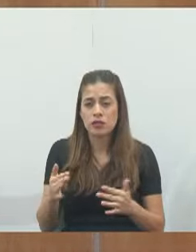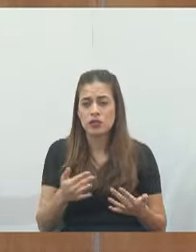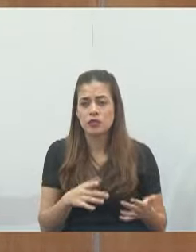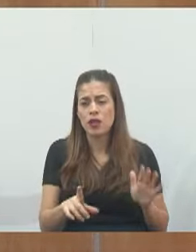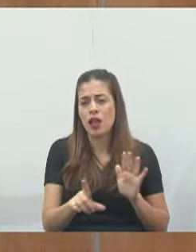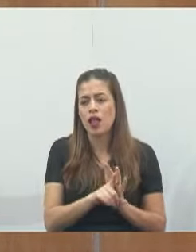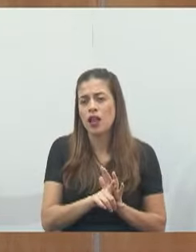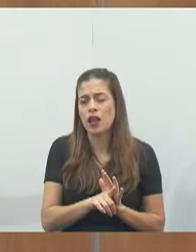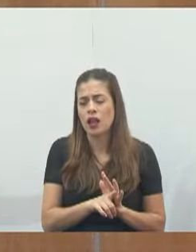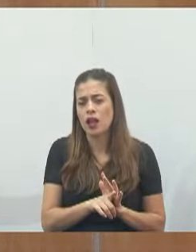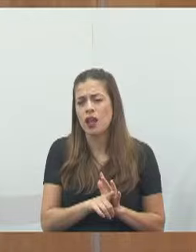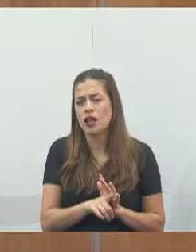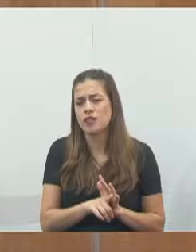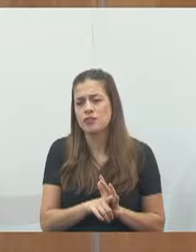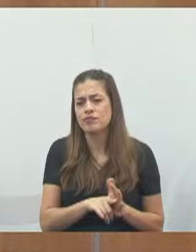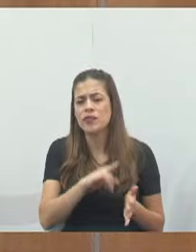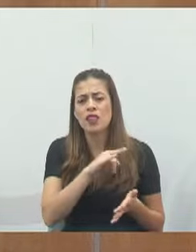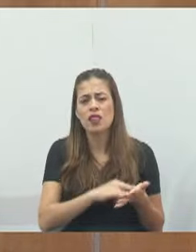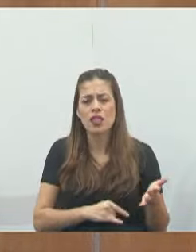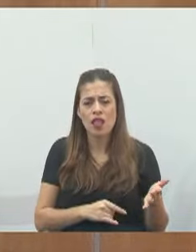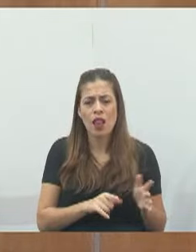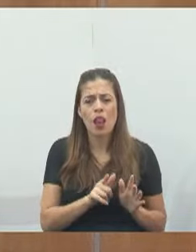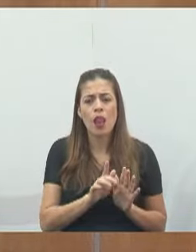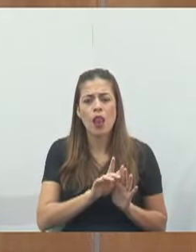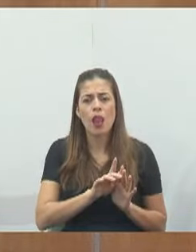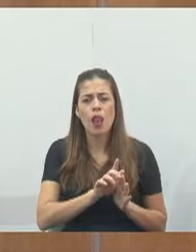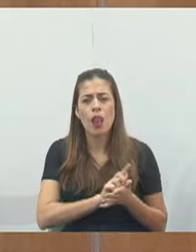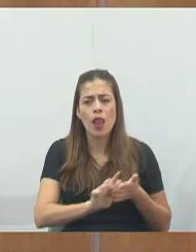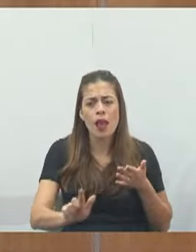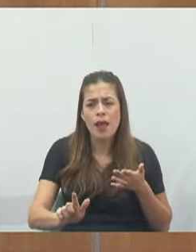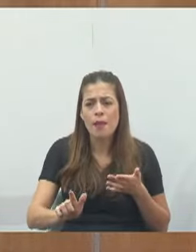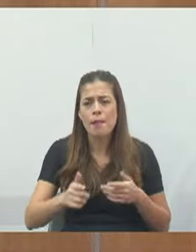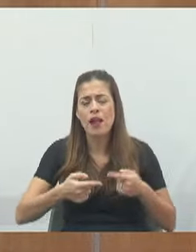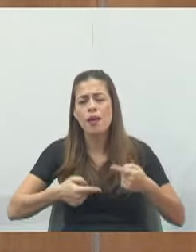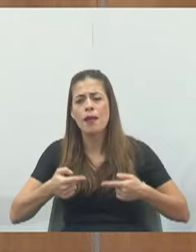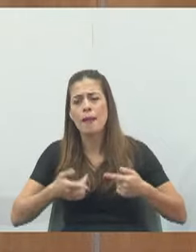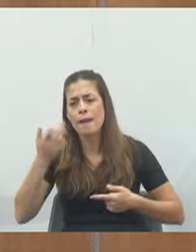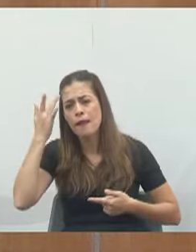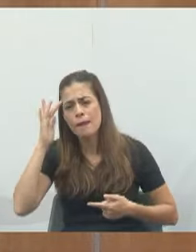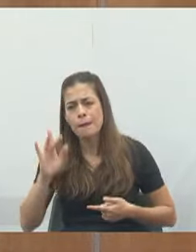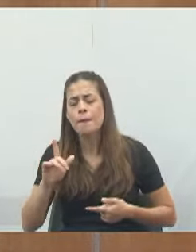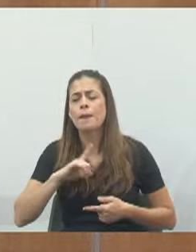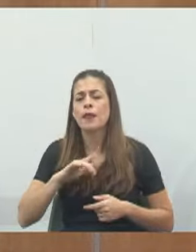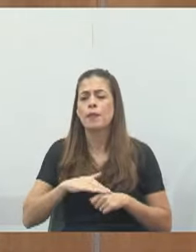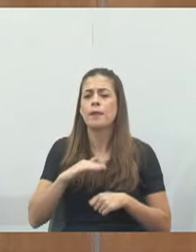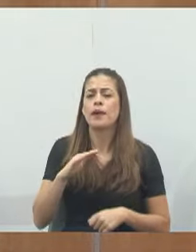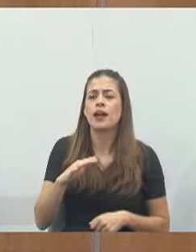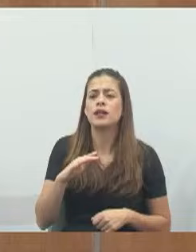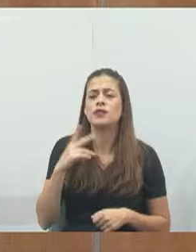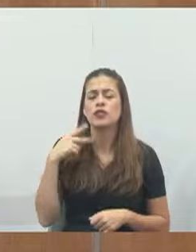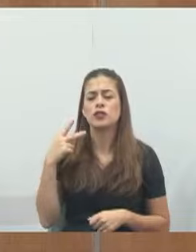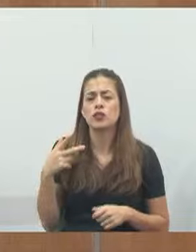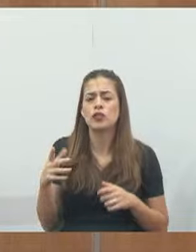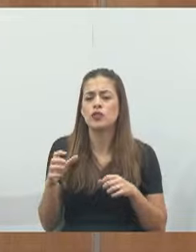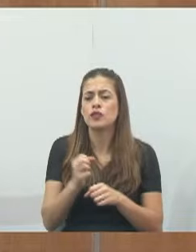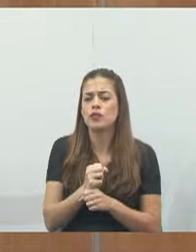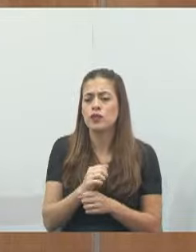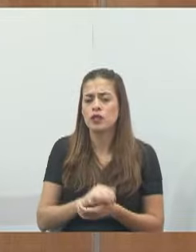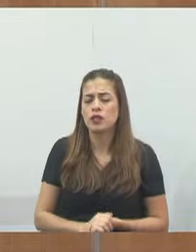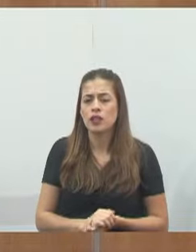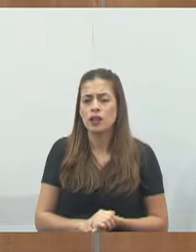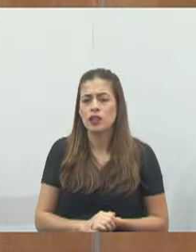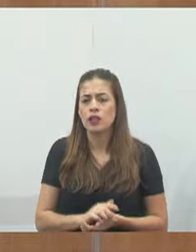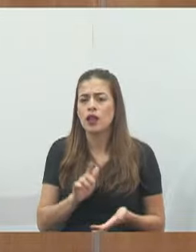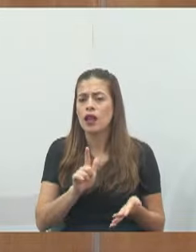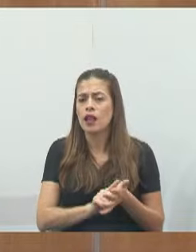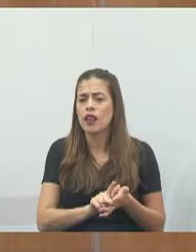lei da ficha limpa também, eu acompanho esse debate, eu não me recordo se teve mais vereadores envolvidos, mas a lei da